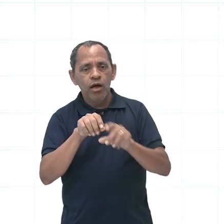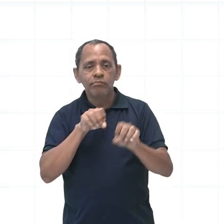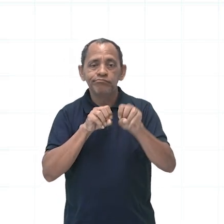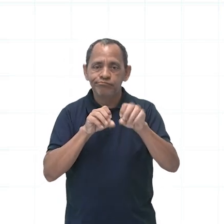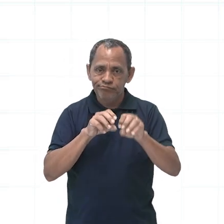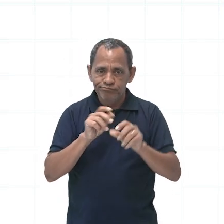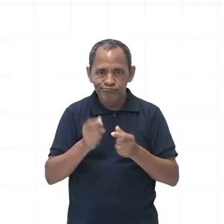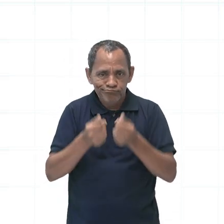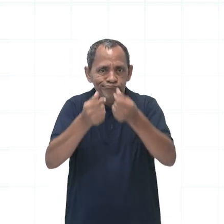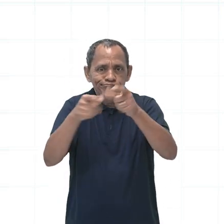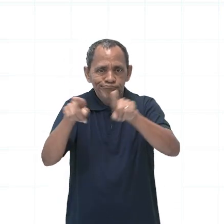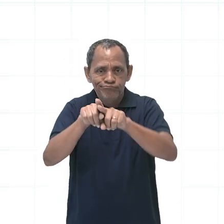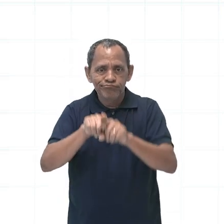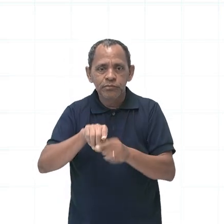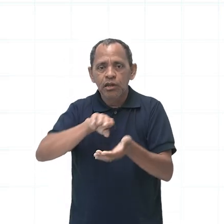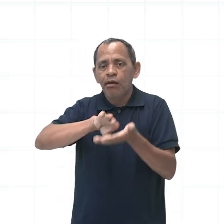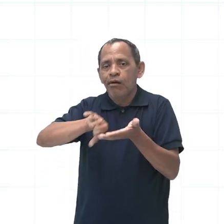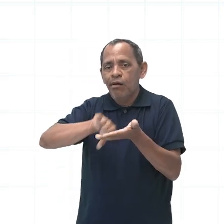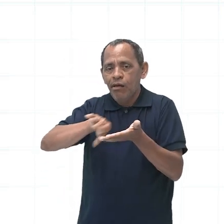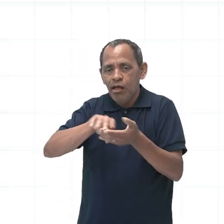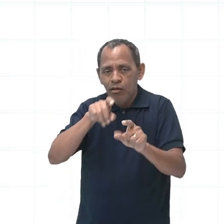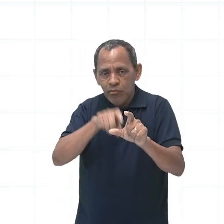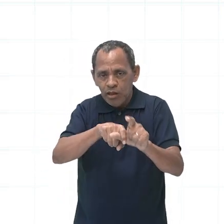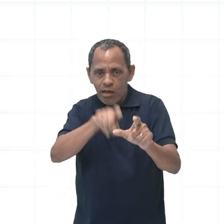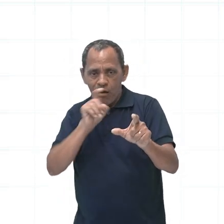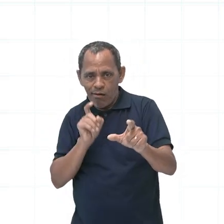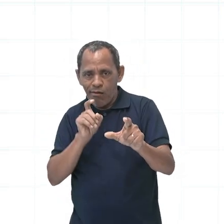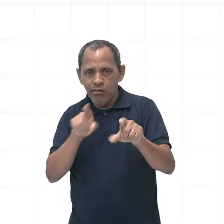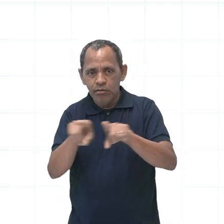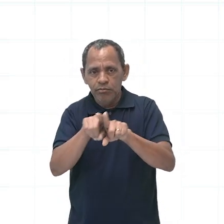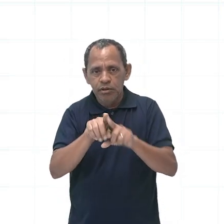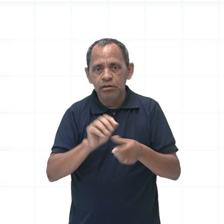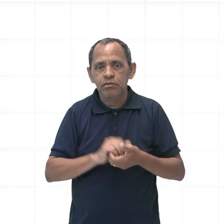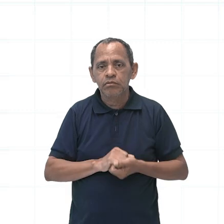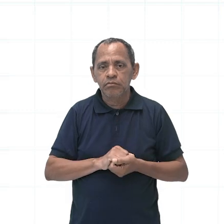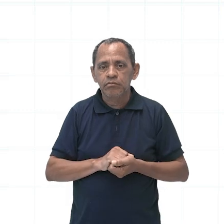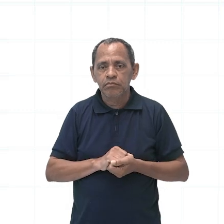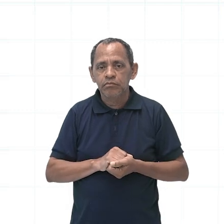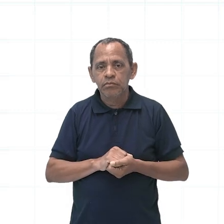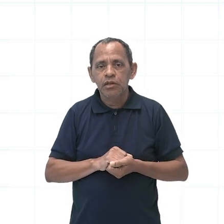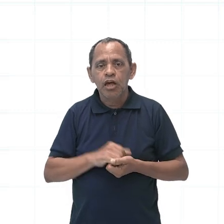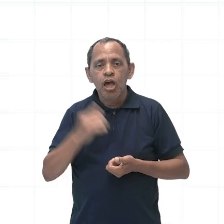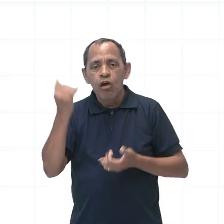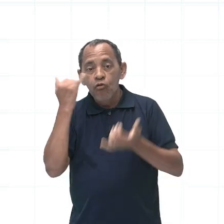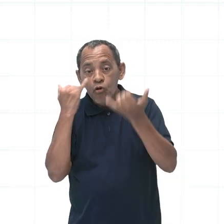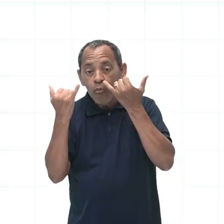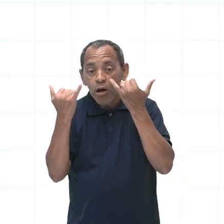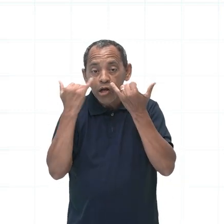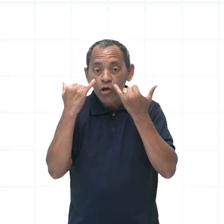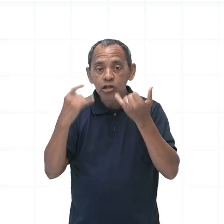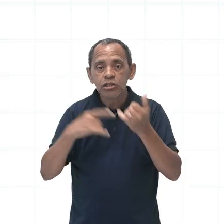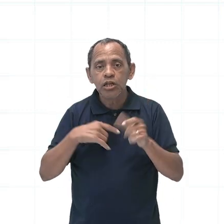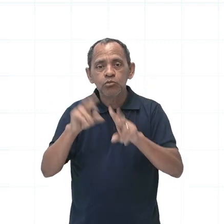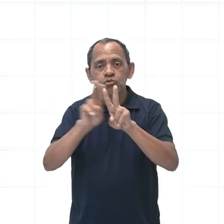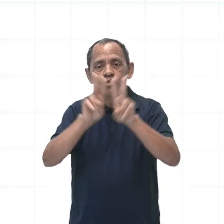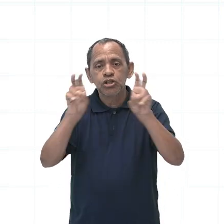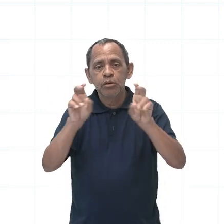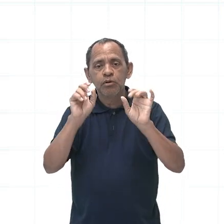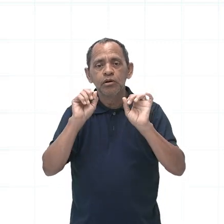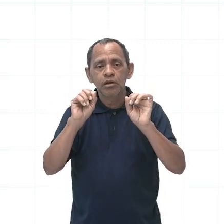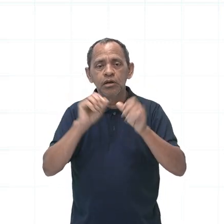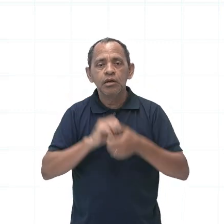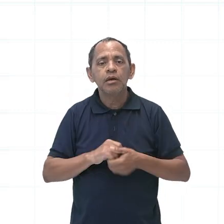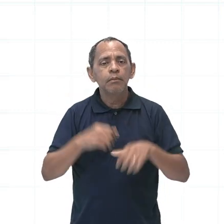educação financeira, para tirar as pessoas dessas dívidas. E aí, que informações temos sobre esse tema? Que